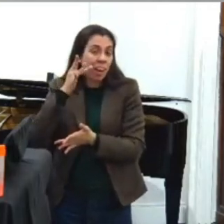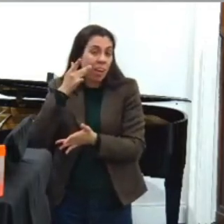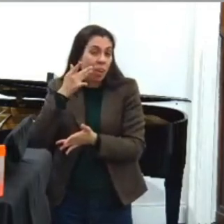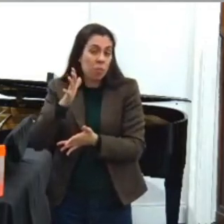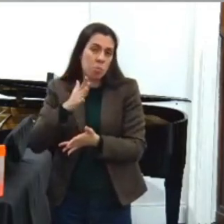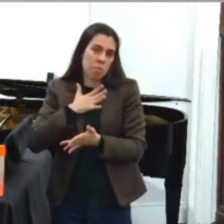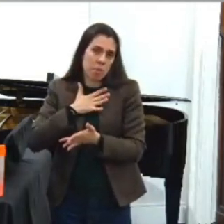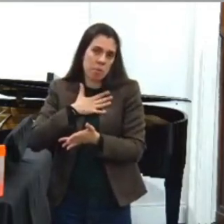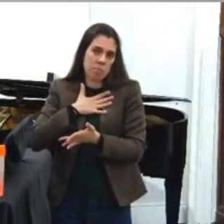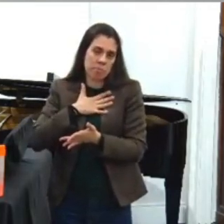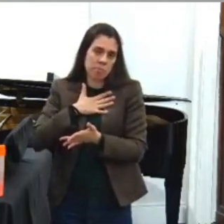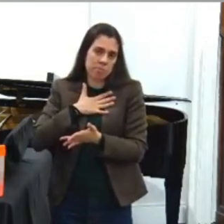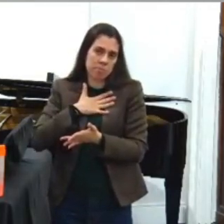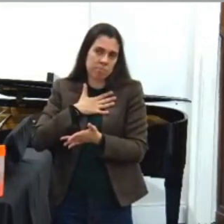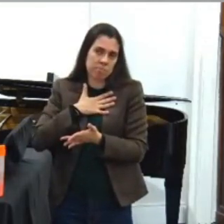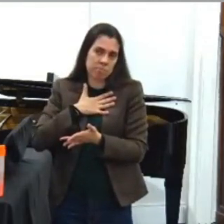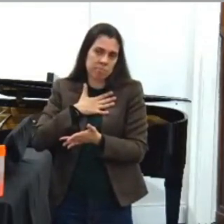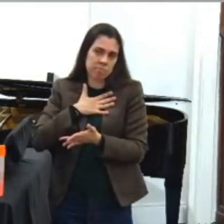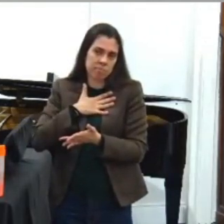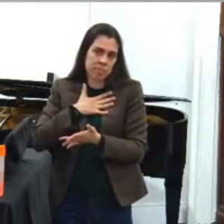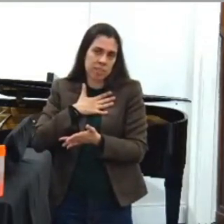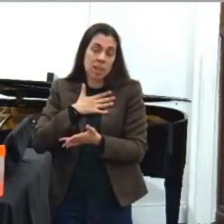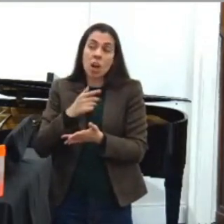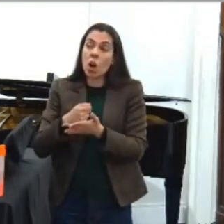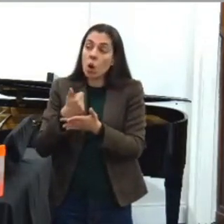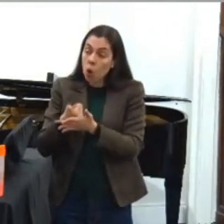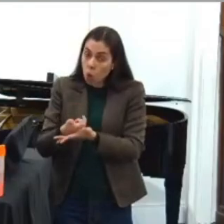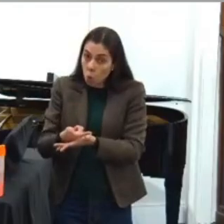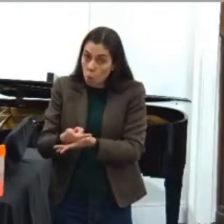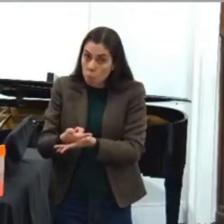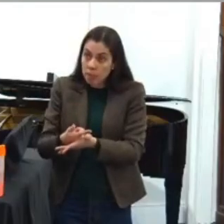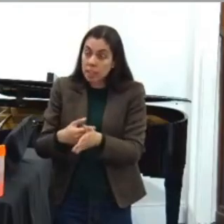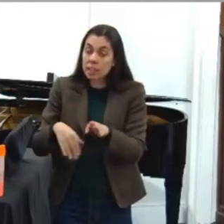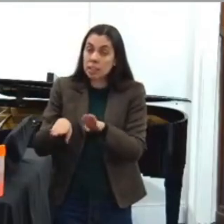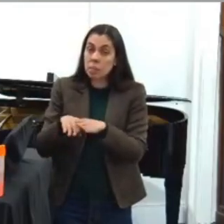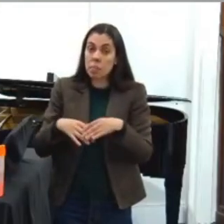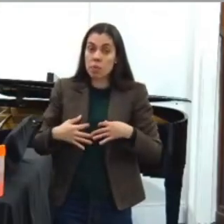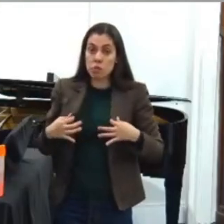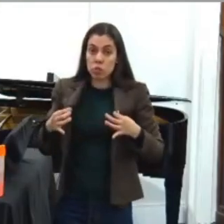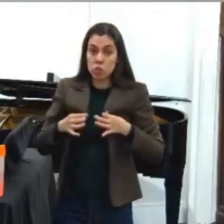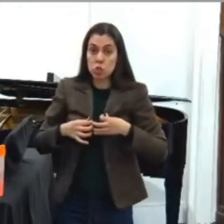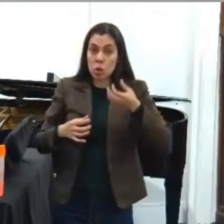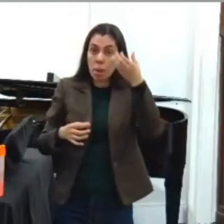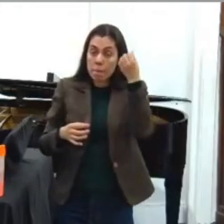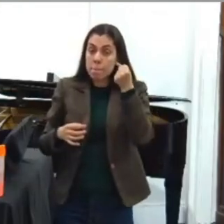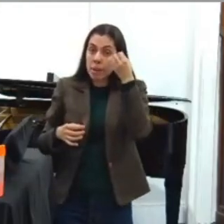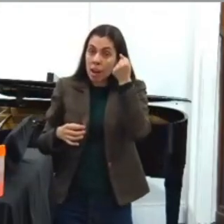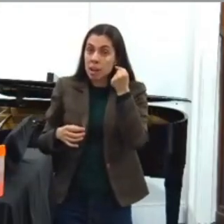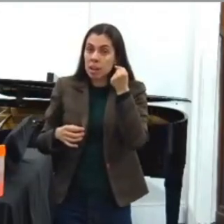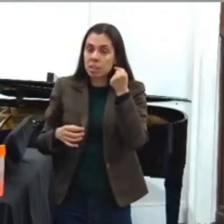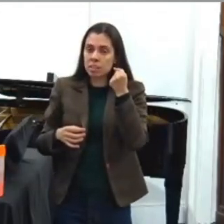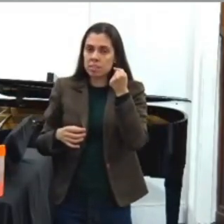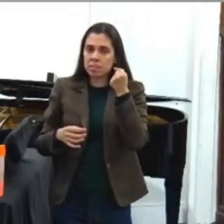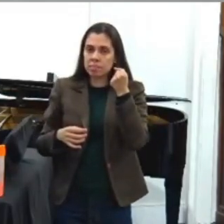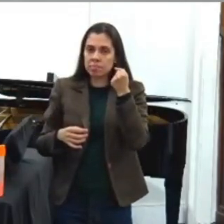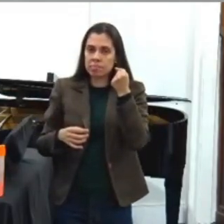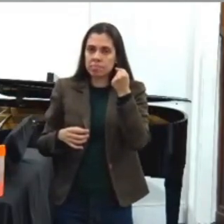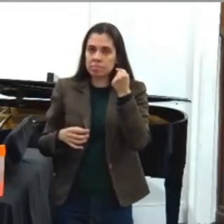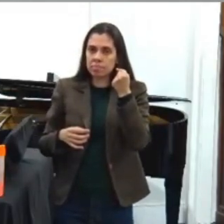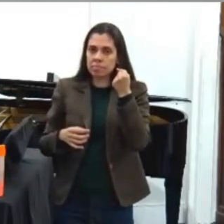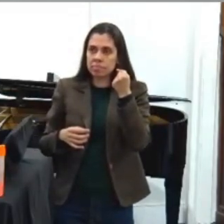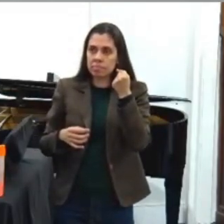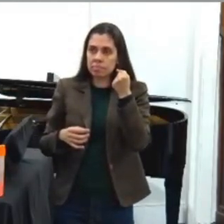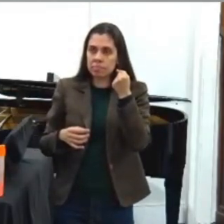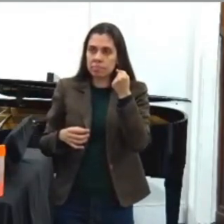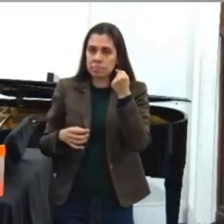enriqueceres, vestiduras brancas para te vestires, a fim de que não seja manifesta a vergonha